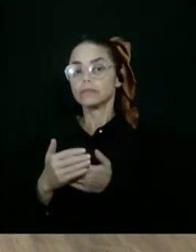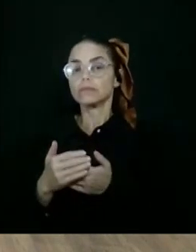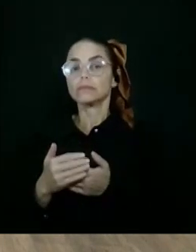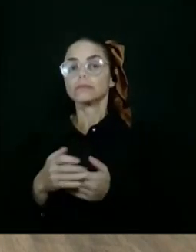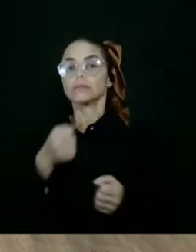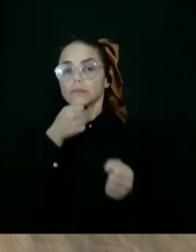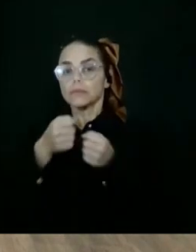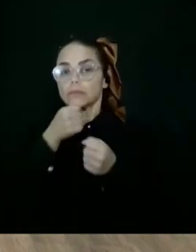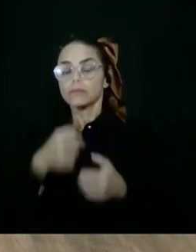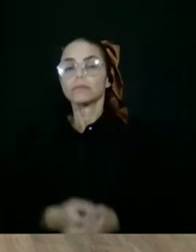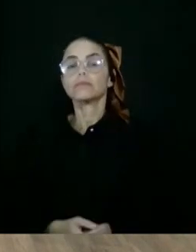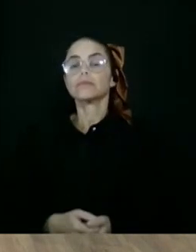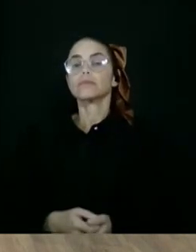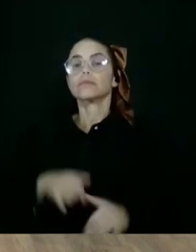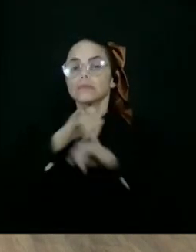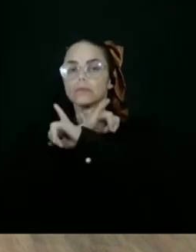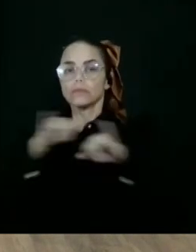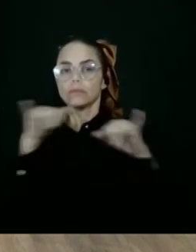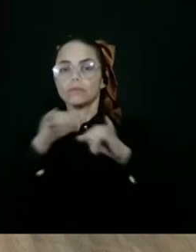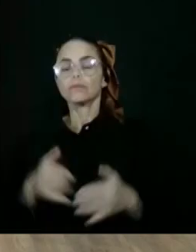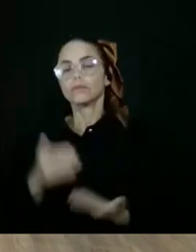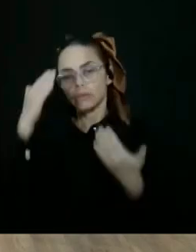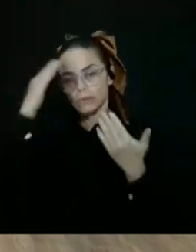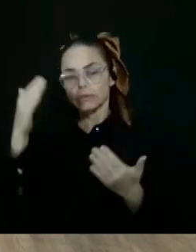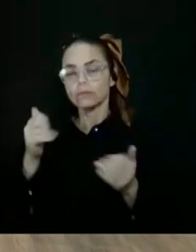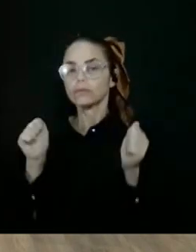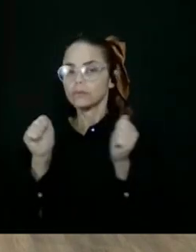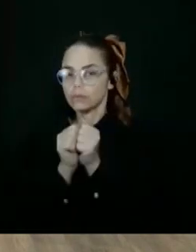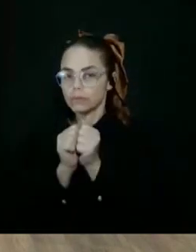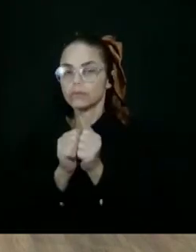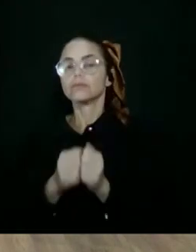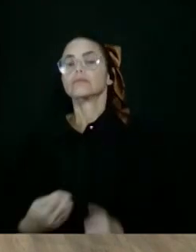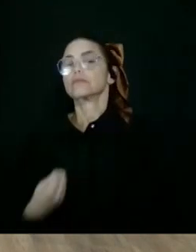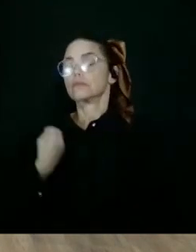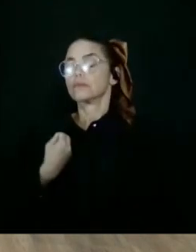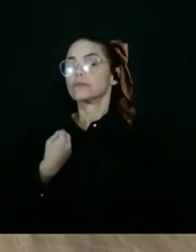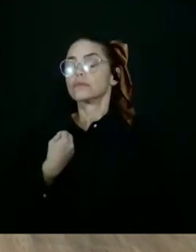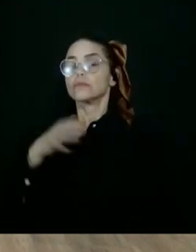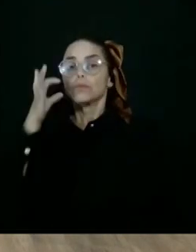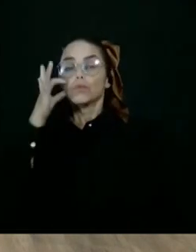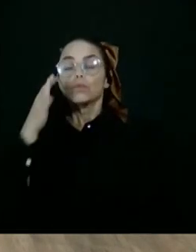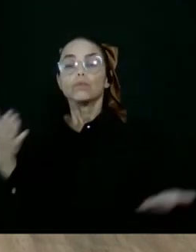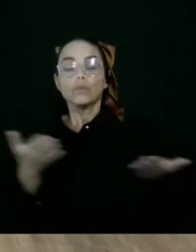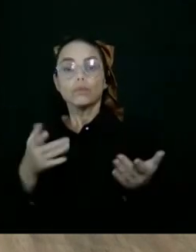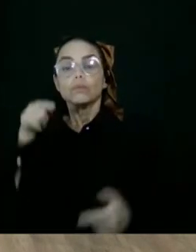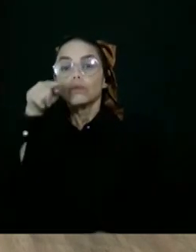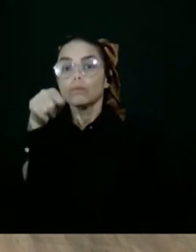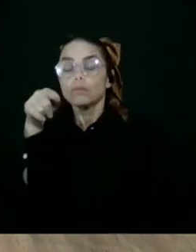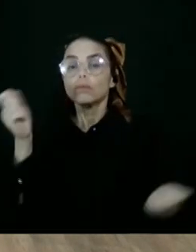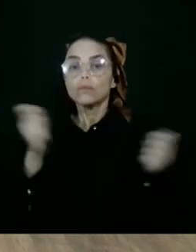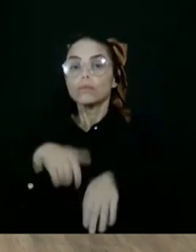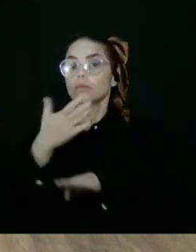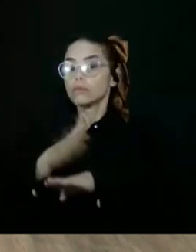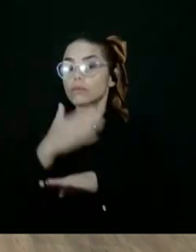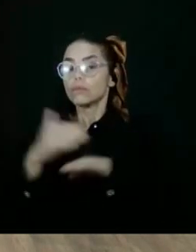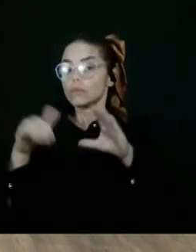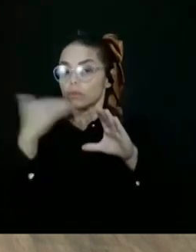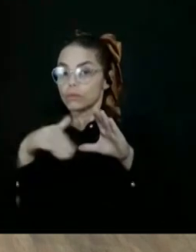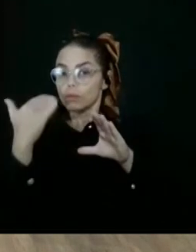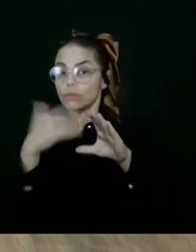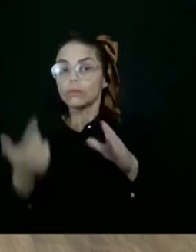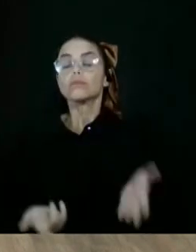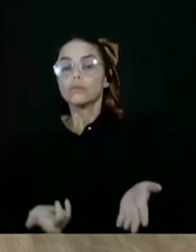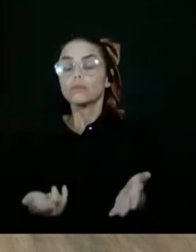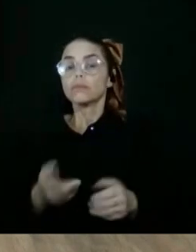Câmara Notícia. Muito obrigada pela sua companhia, pela sua audiência. E você pode participar com a gente pelo nosso